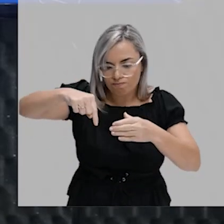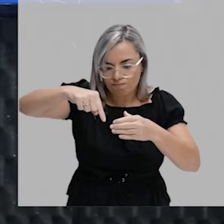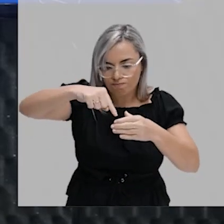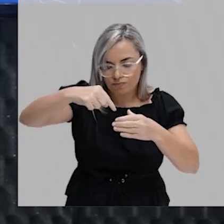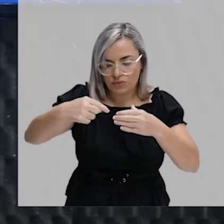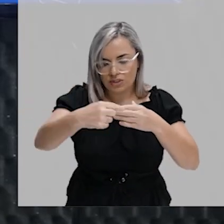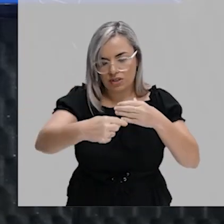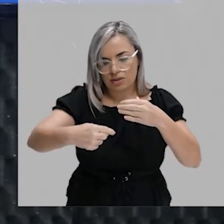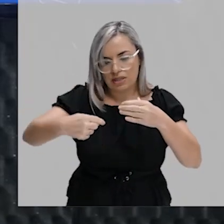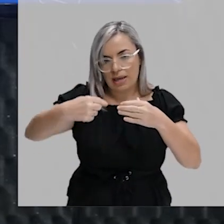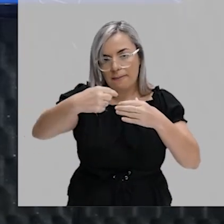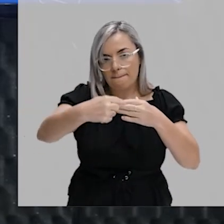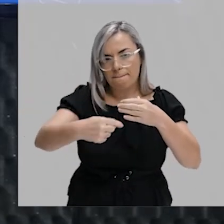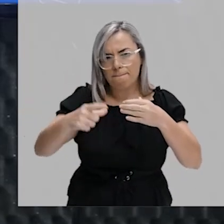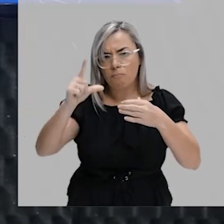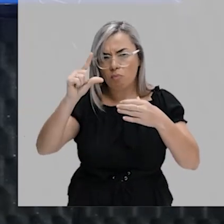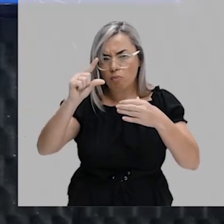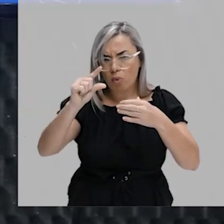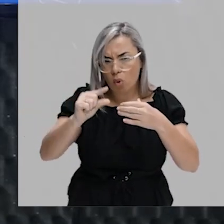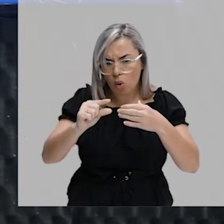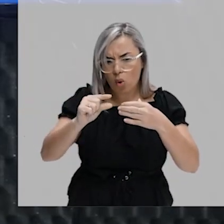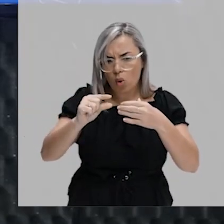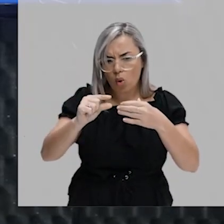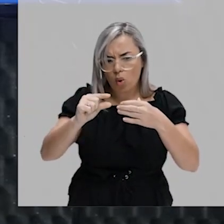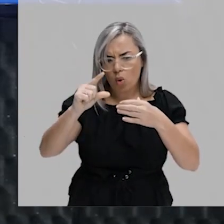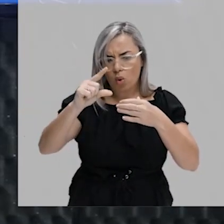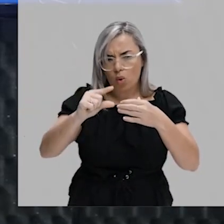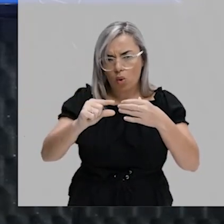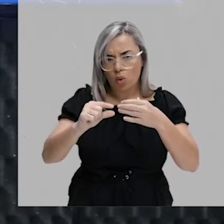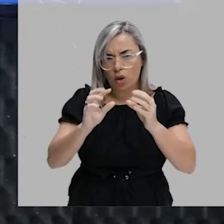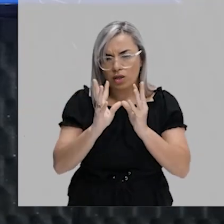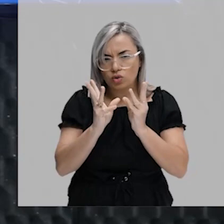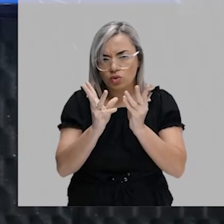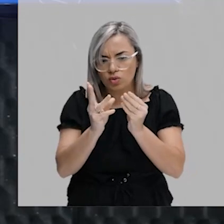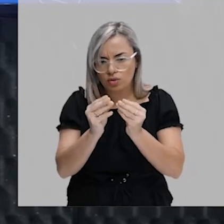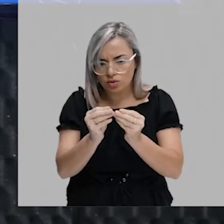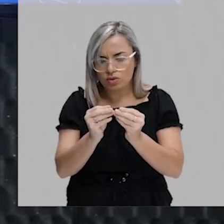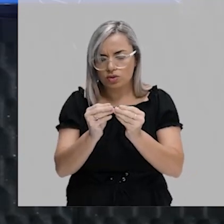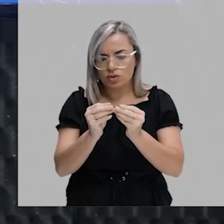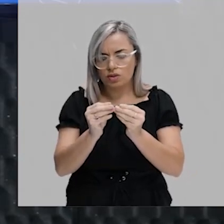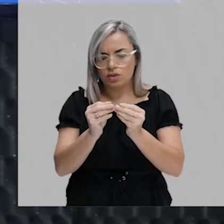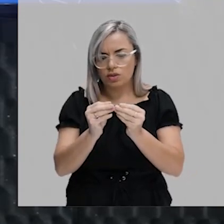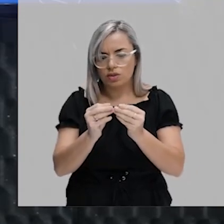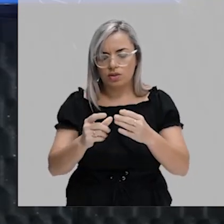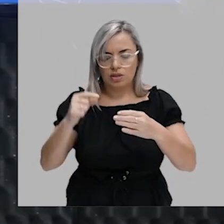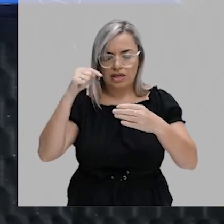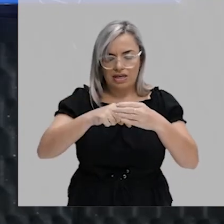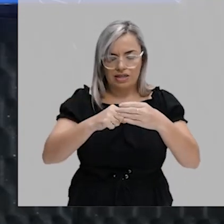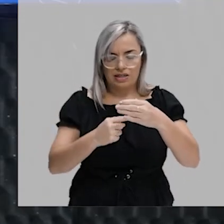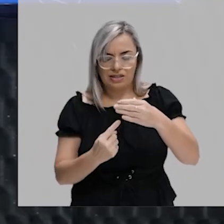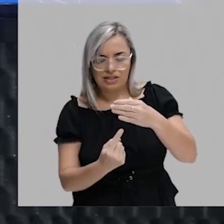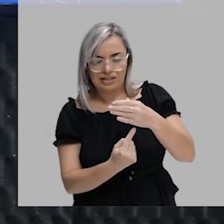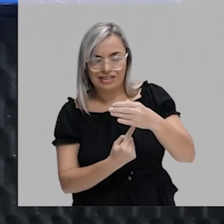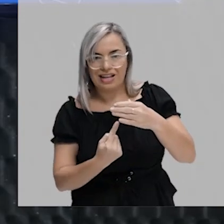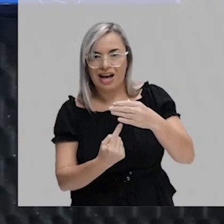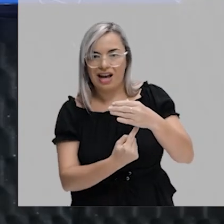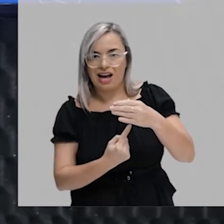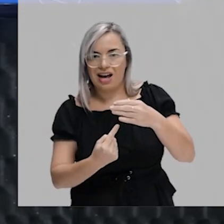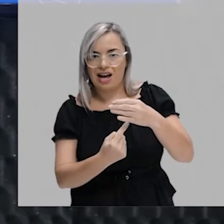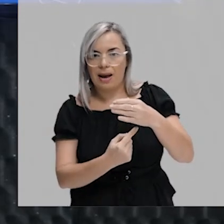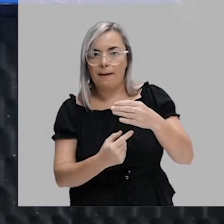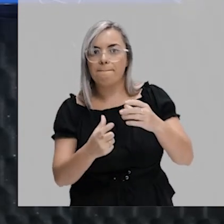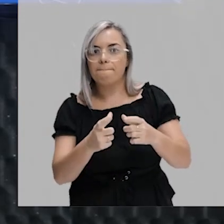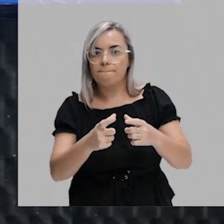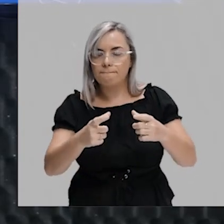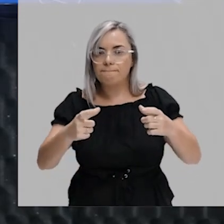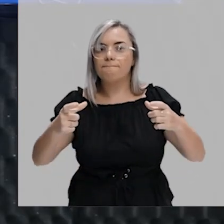soluto nessa região aqui. Essa região onde tem mais soluto, a gente diz que ela é mais concentrada de soluto.